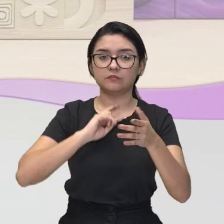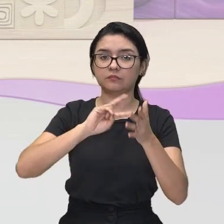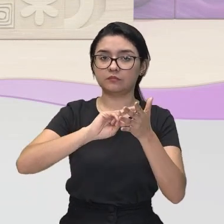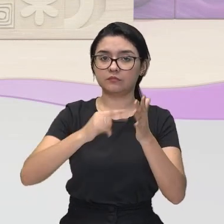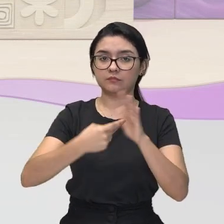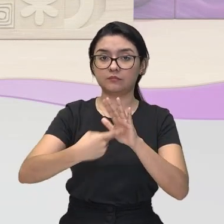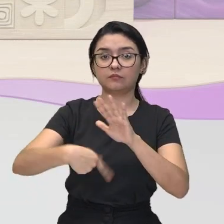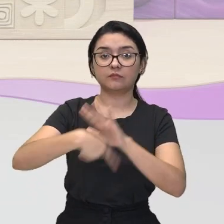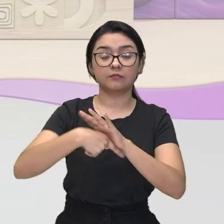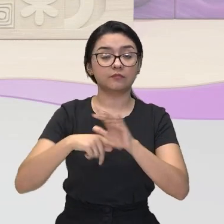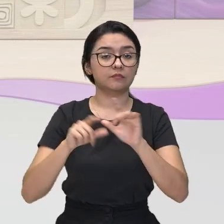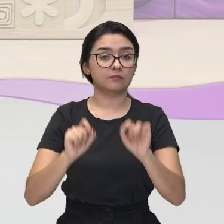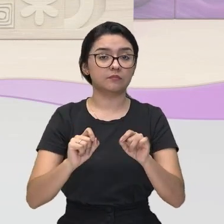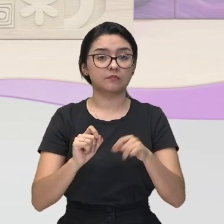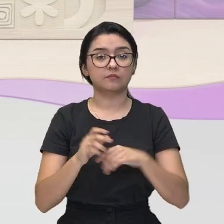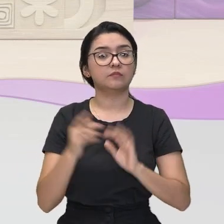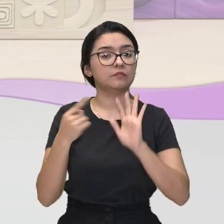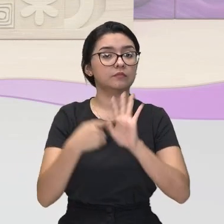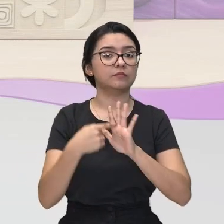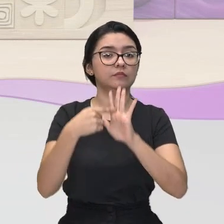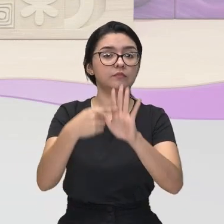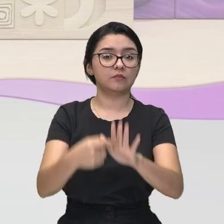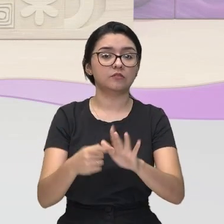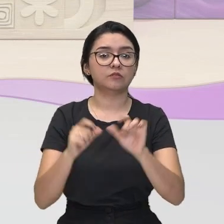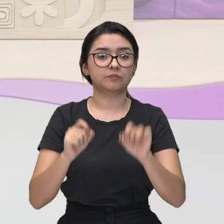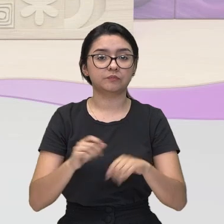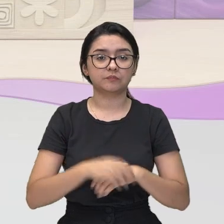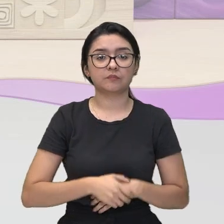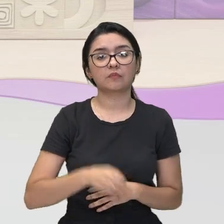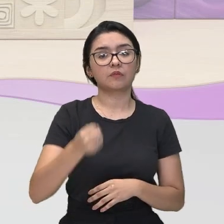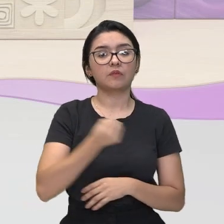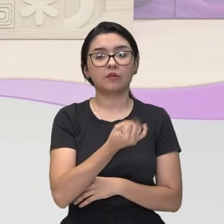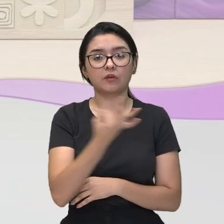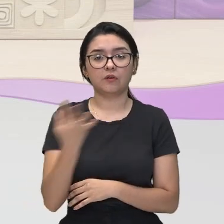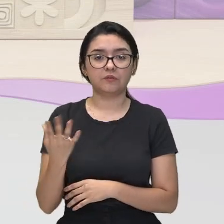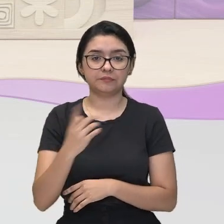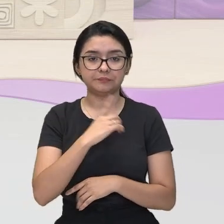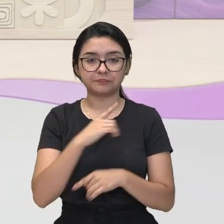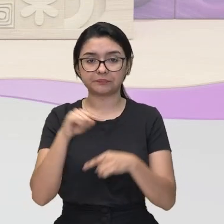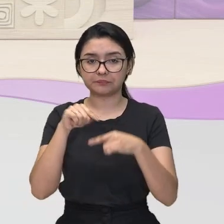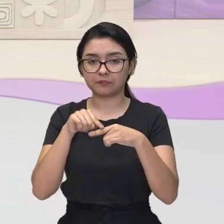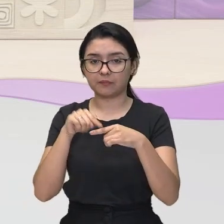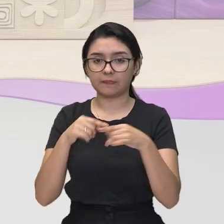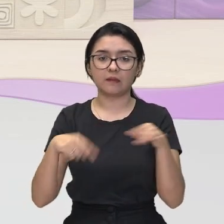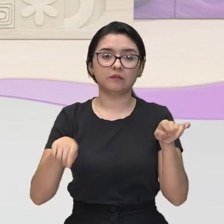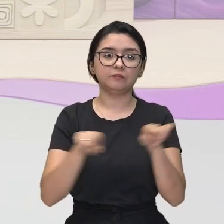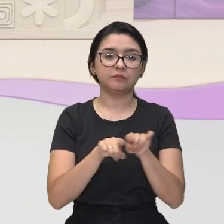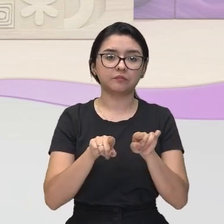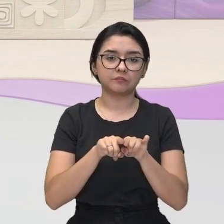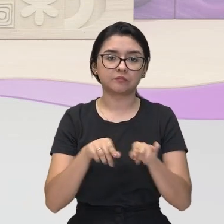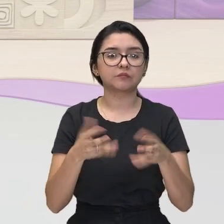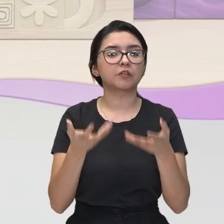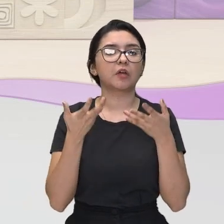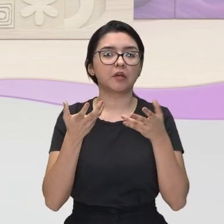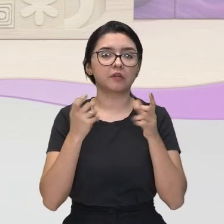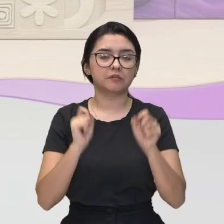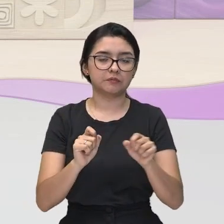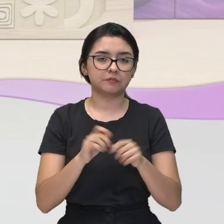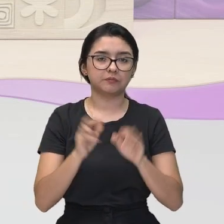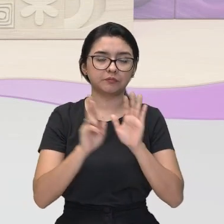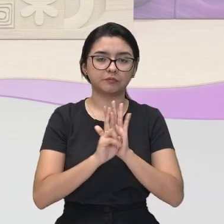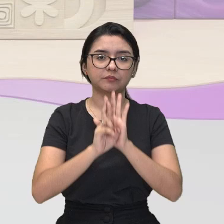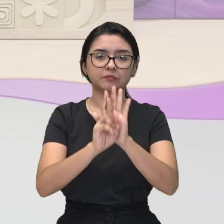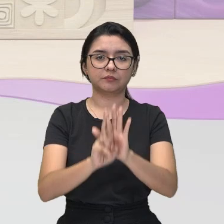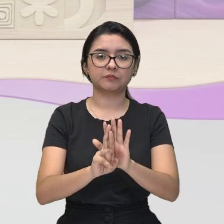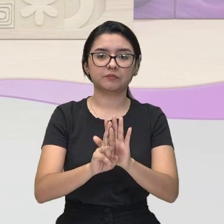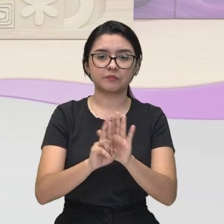ele indica o número de partes consideradas do inteiro. Em outras palavras, o número de partes que queremos representar de